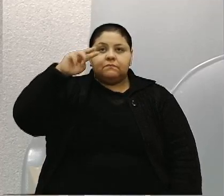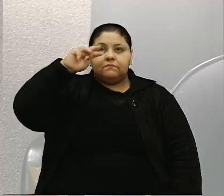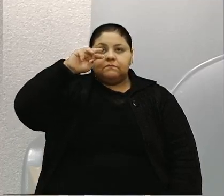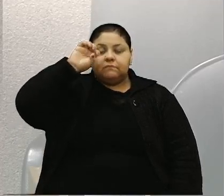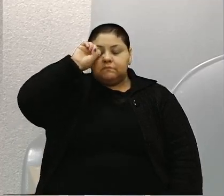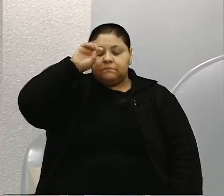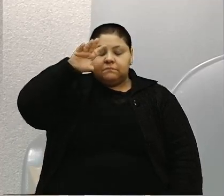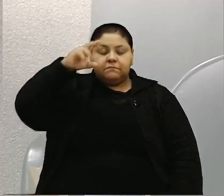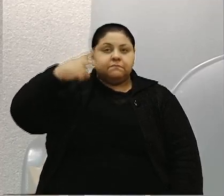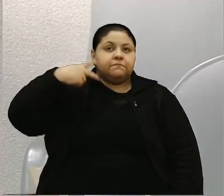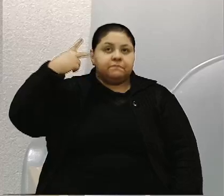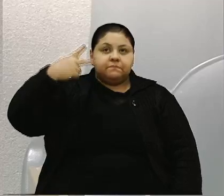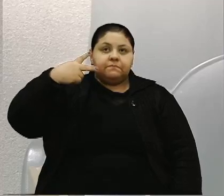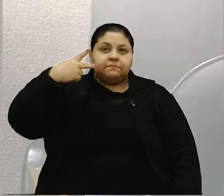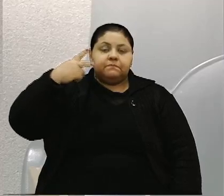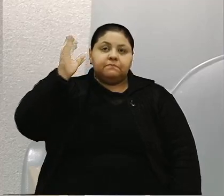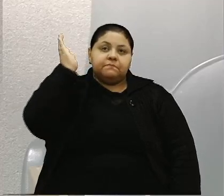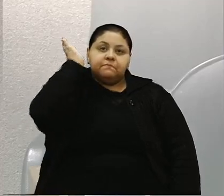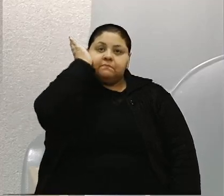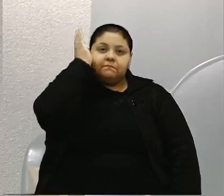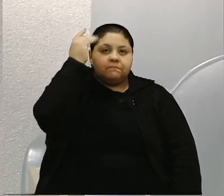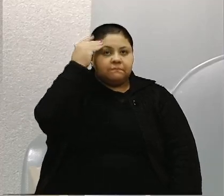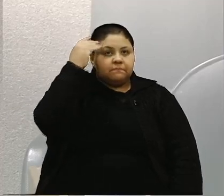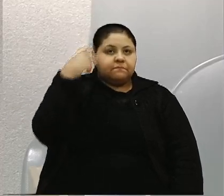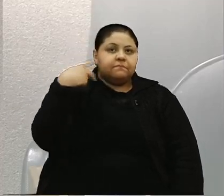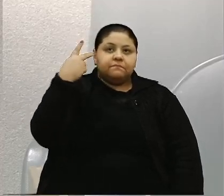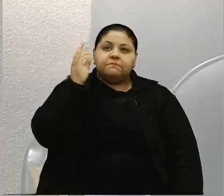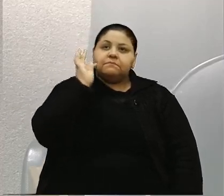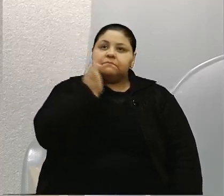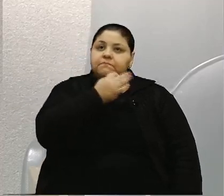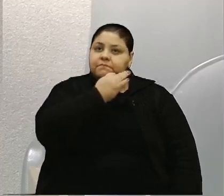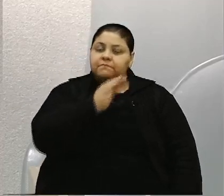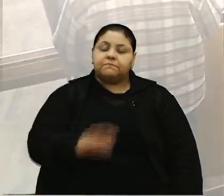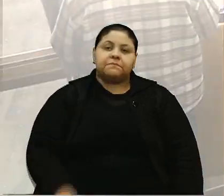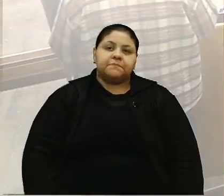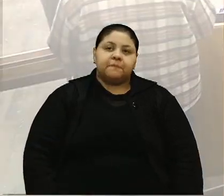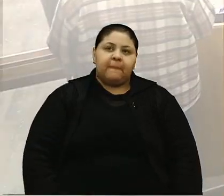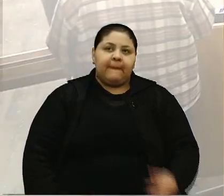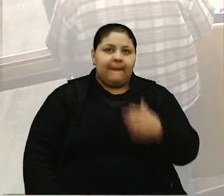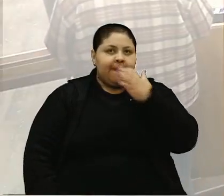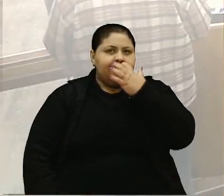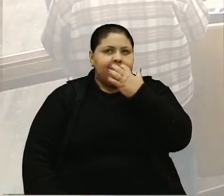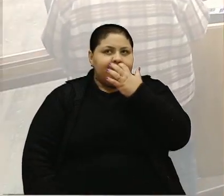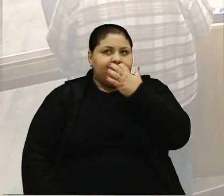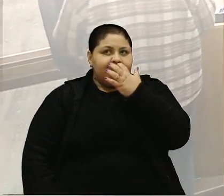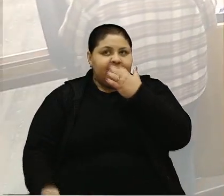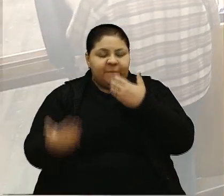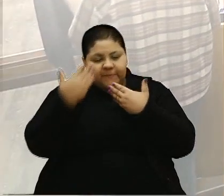Fiuza, vereador Felipe Gremelmaier e vereadora Tatiane Frisso. Obrigada, vereadora Tatiane.